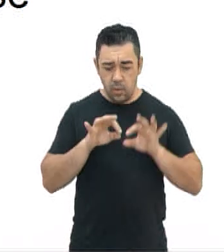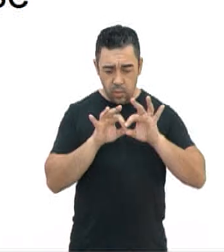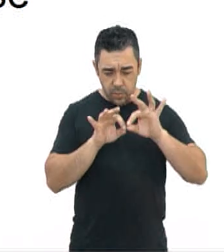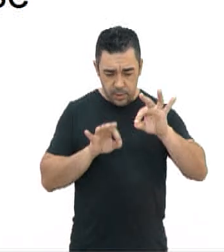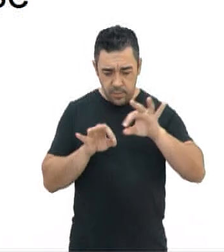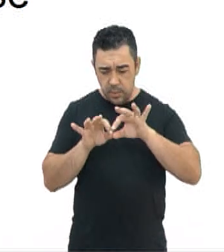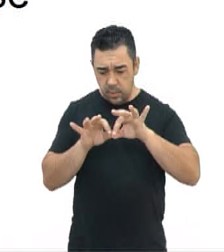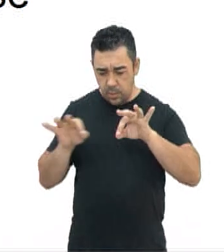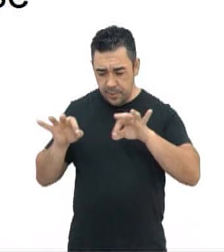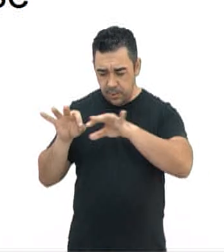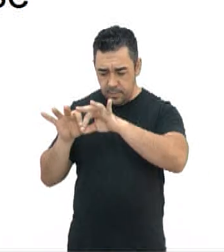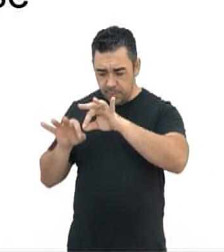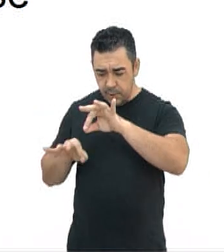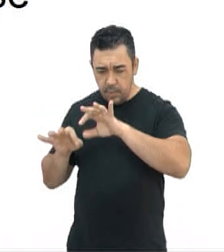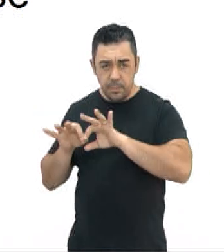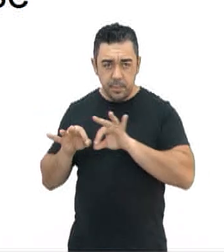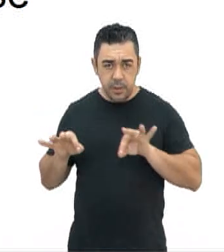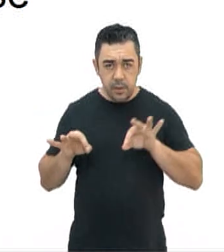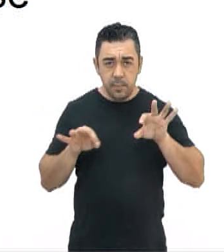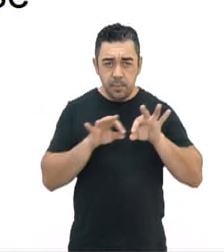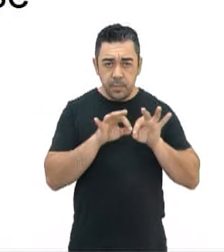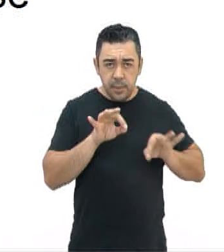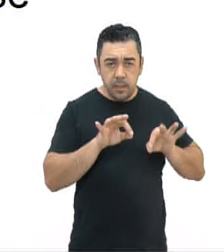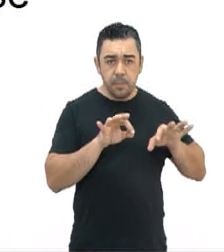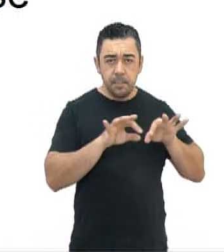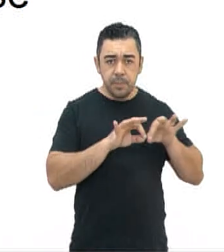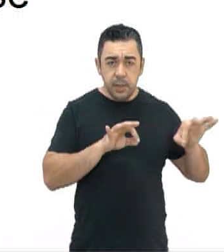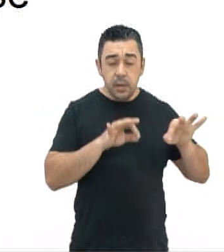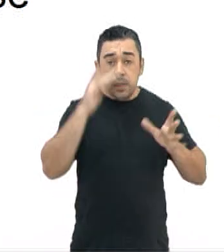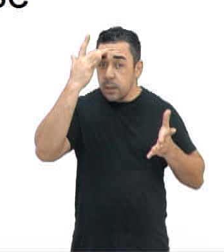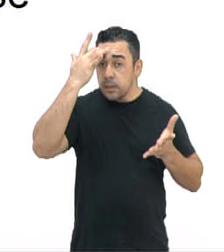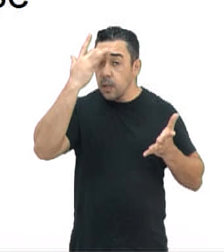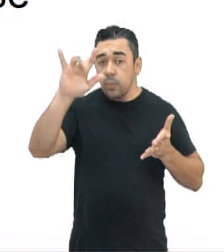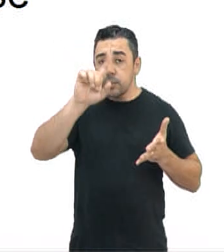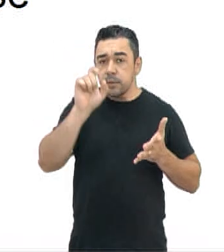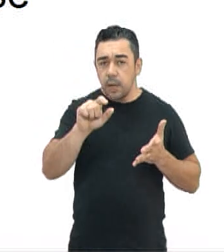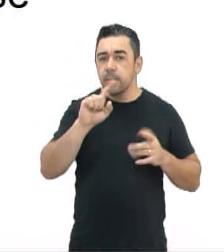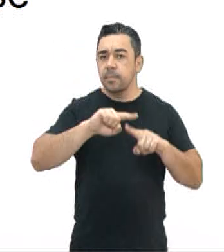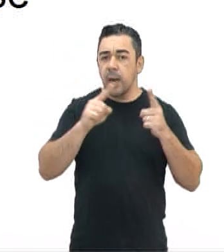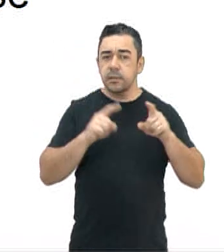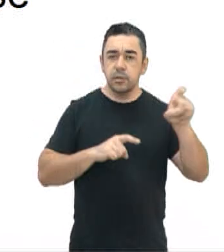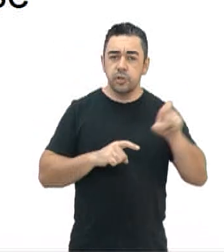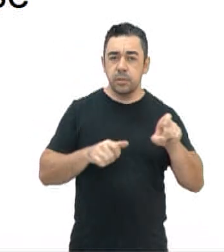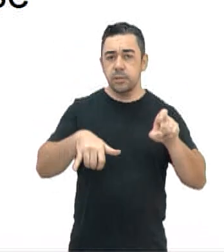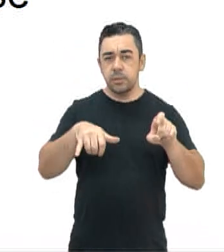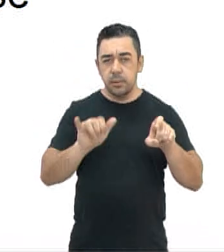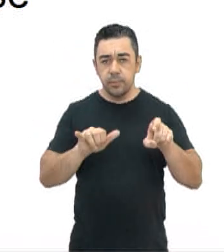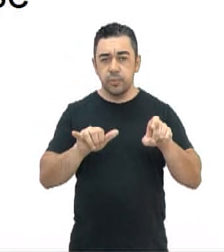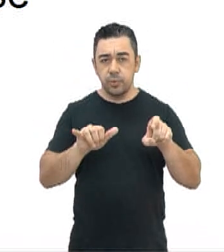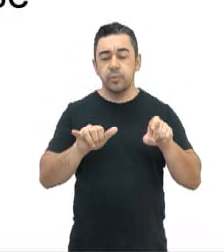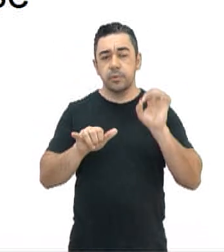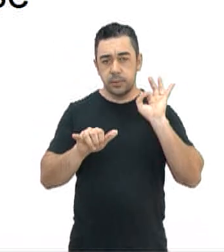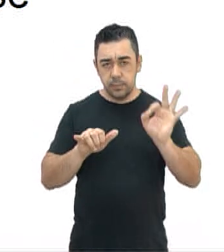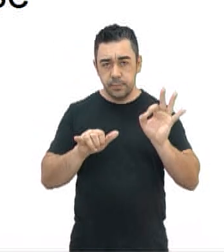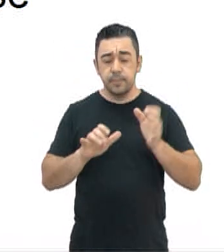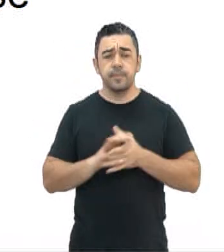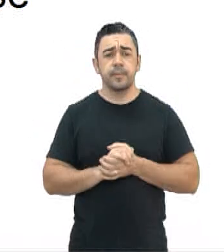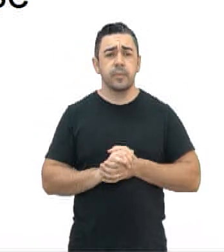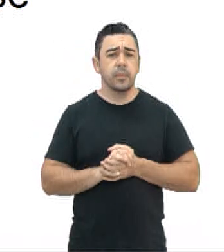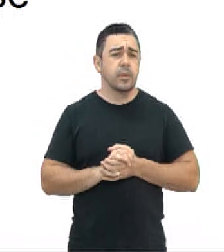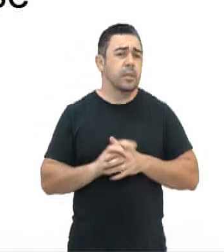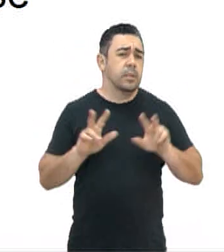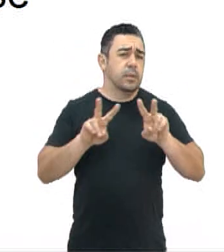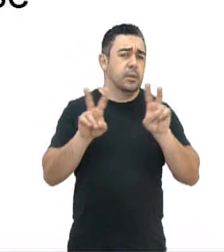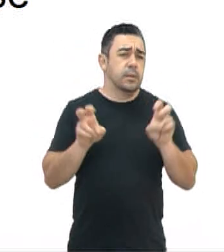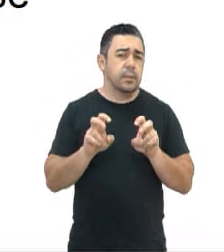as quais eu ainda não sei, mas eles estão dizendo que são por letras X e Y. Qual é a